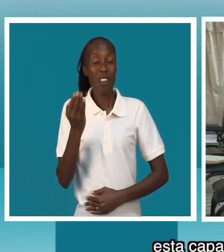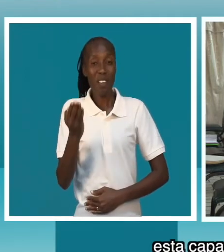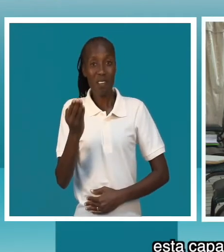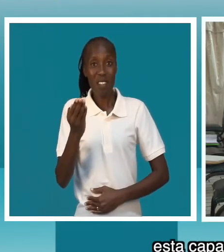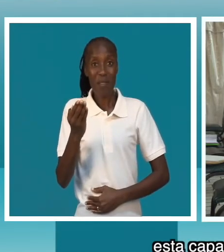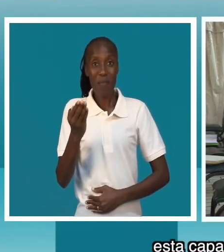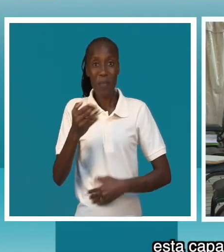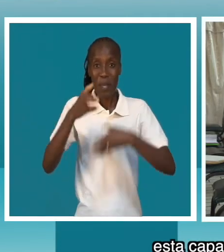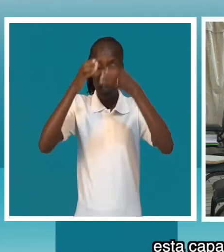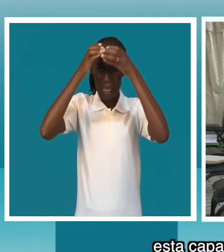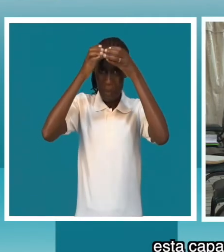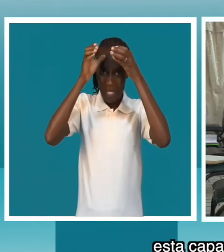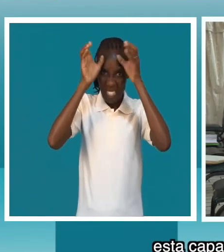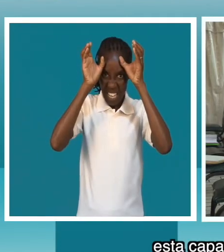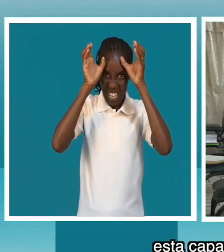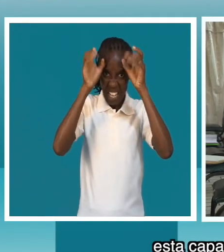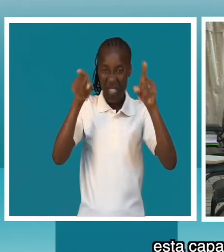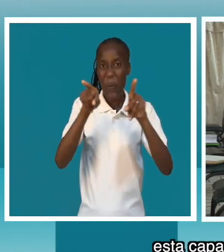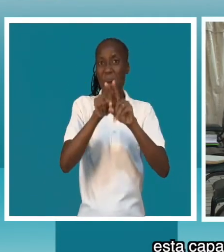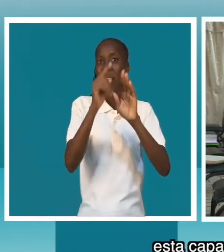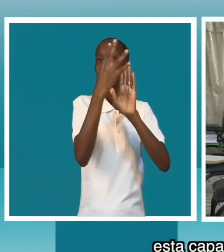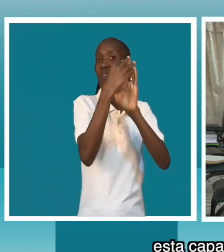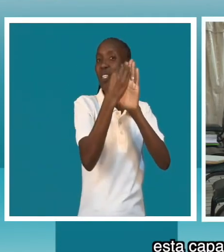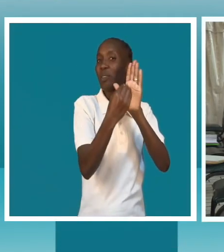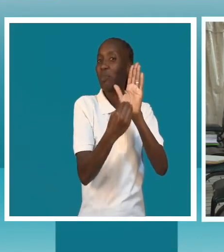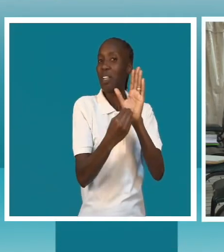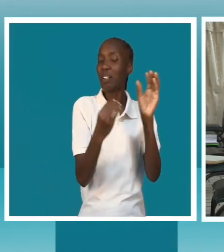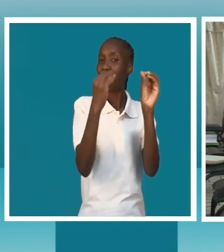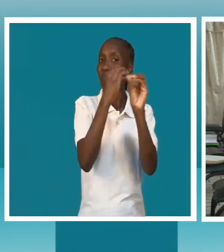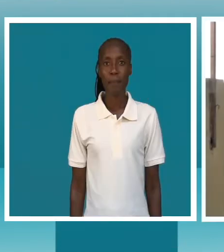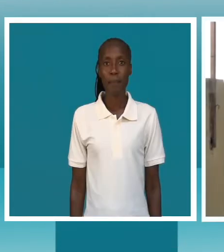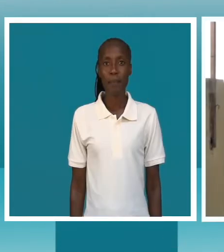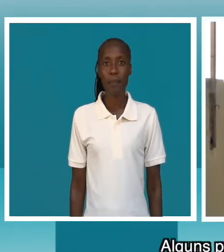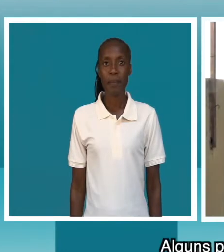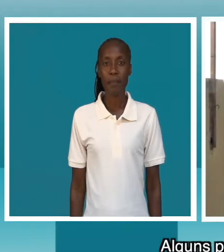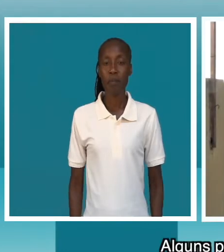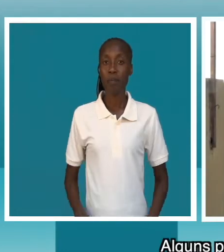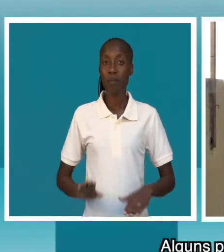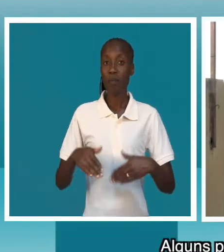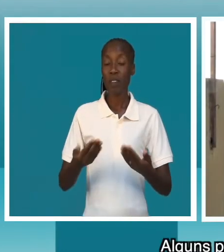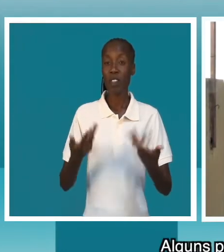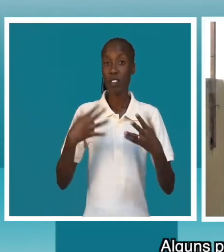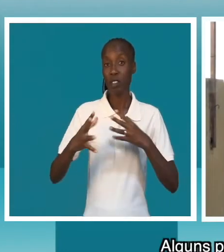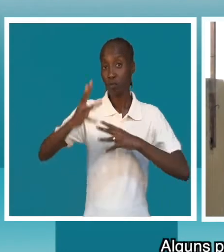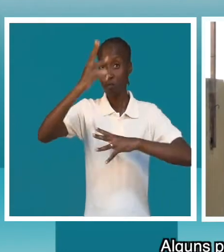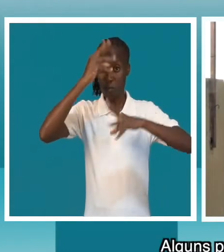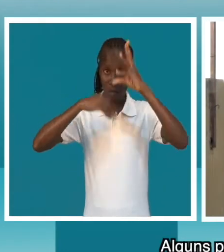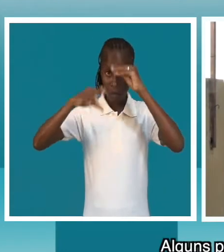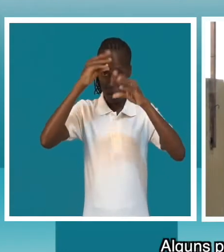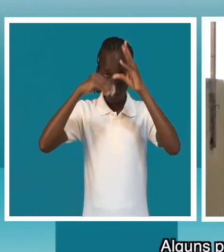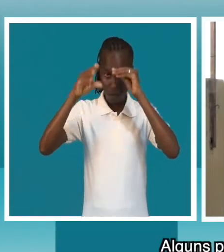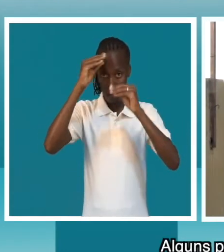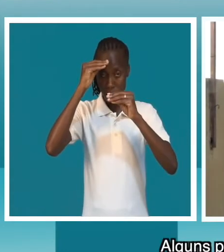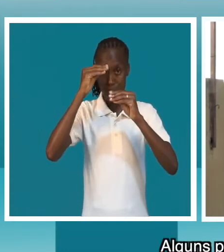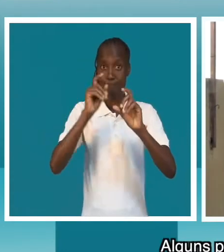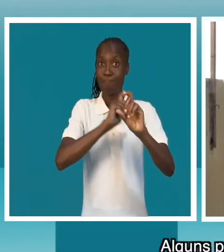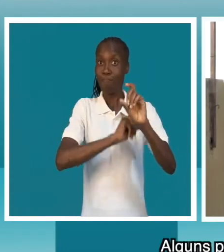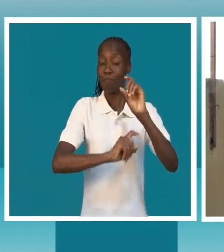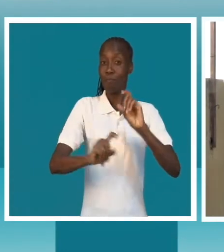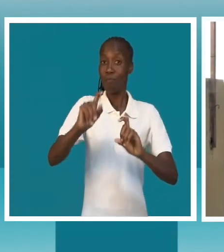essa capacitação pode não resultar a nenhum efeito. Alguns pacotes que estão a aumentar os nossos